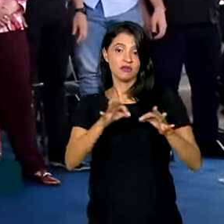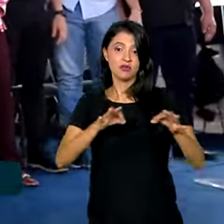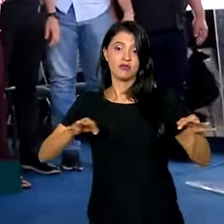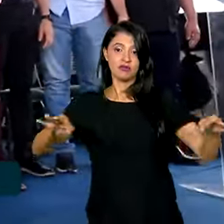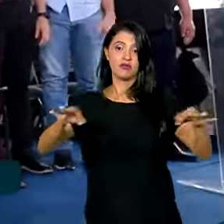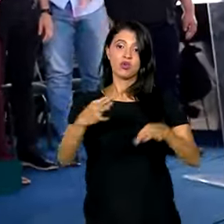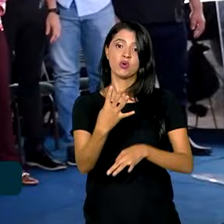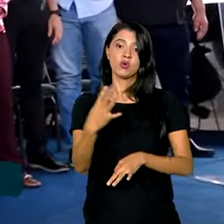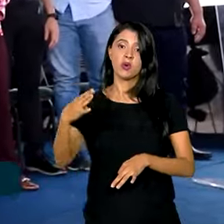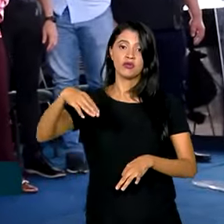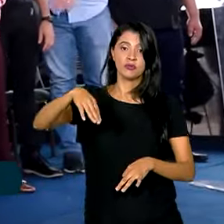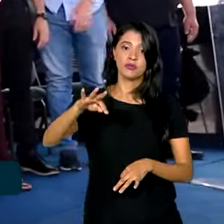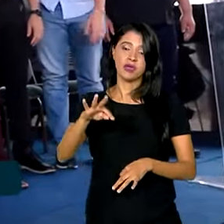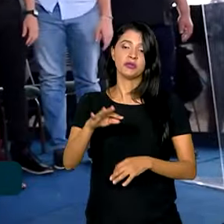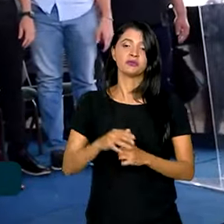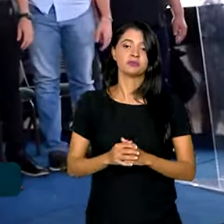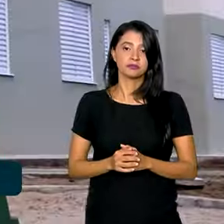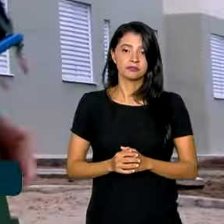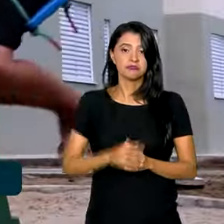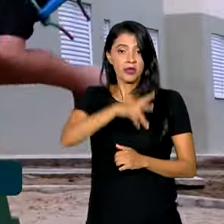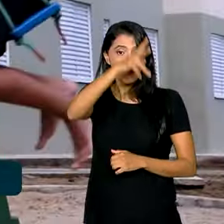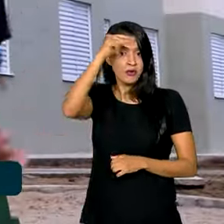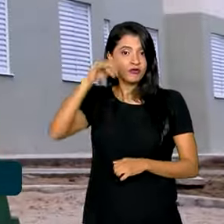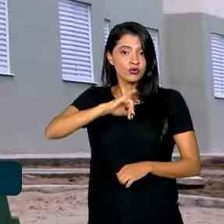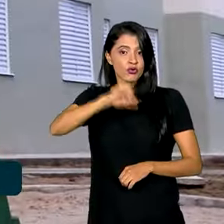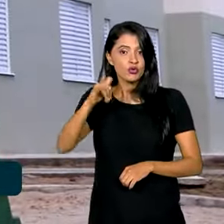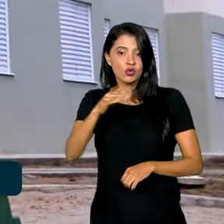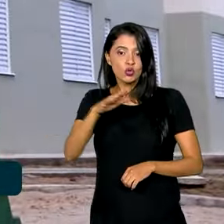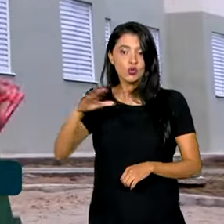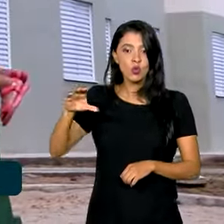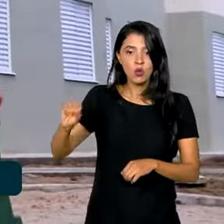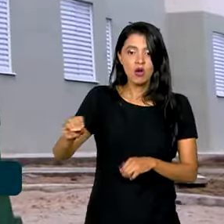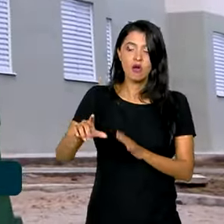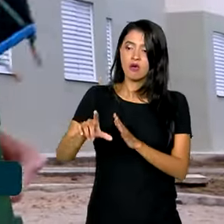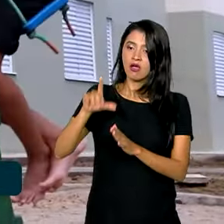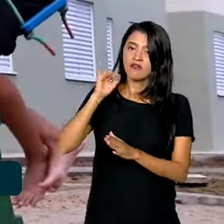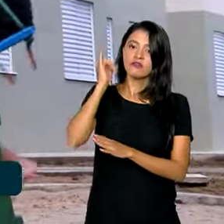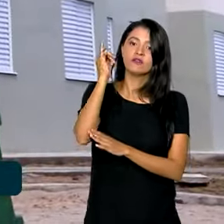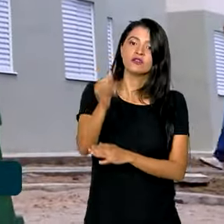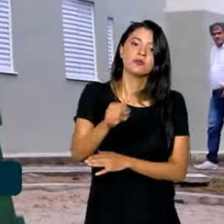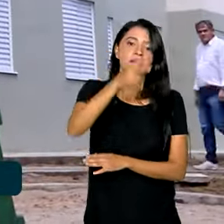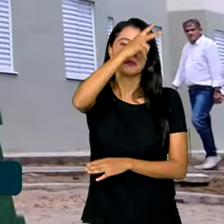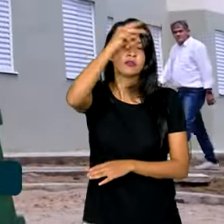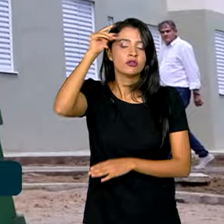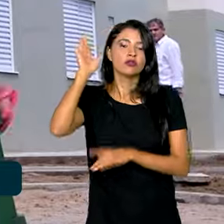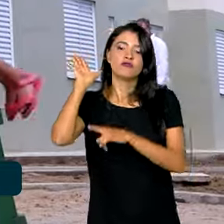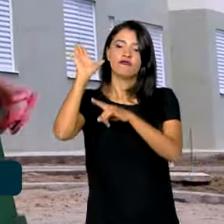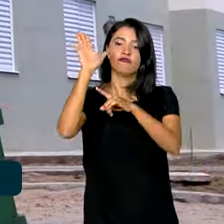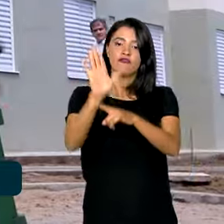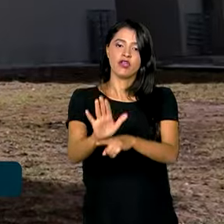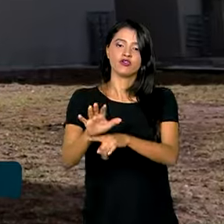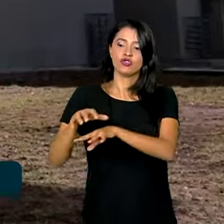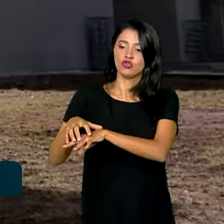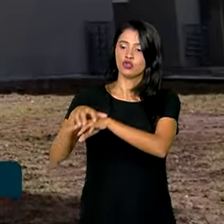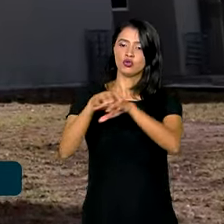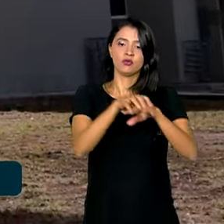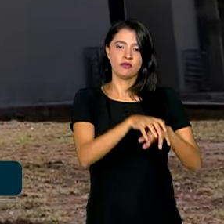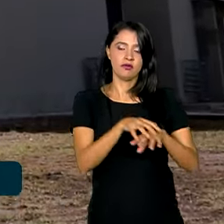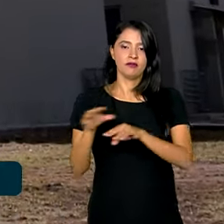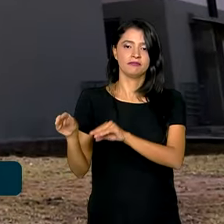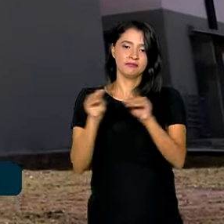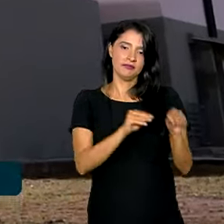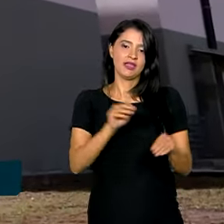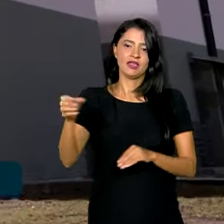44 metros quadrados. O prefeito, João Campos, antecipou que a prefeitura vai ajudar na mudança para